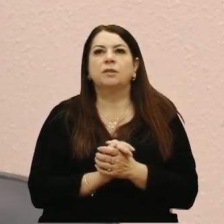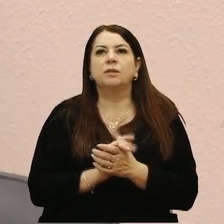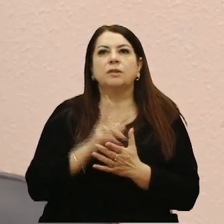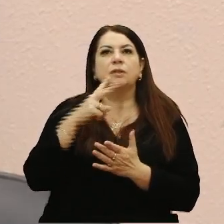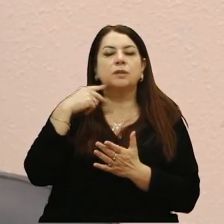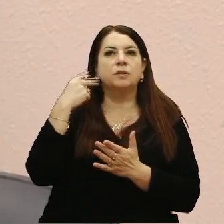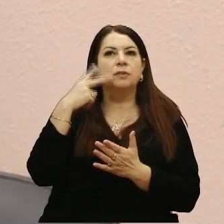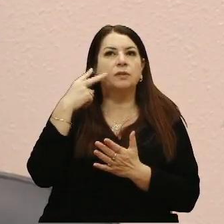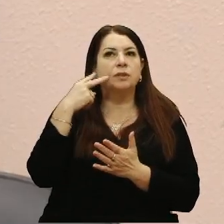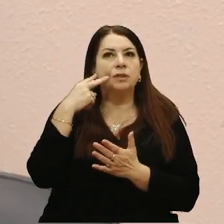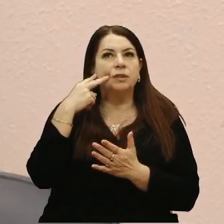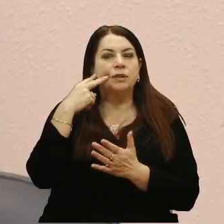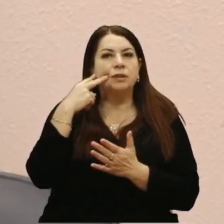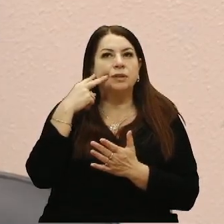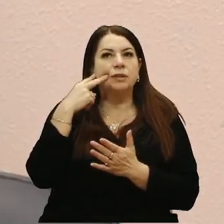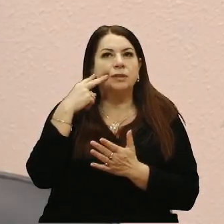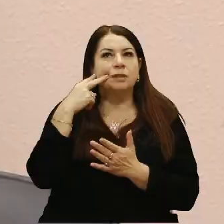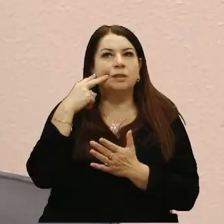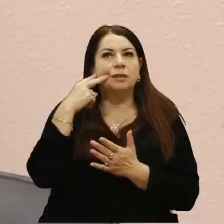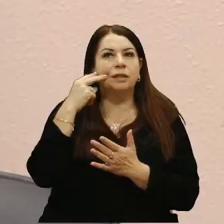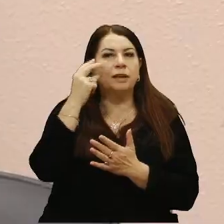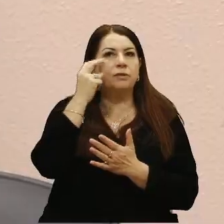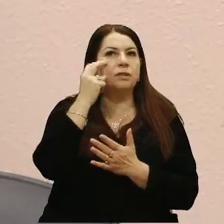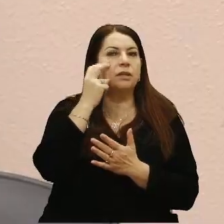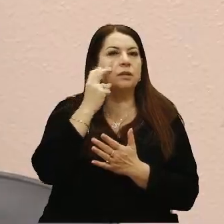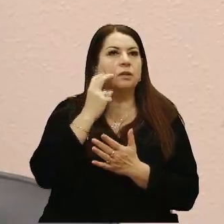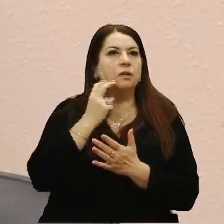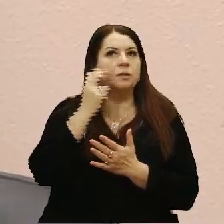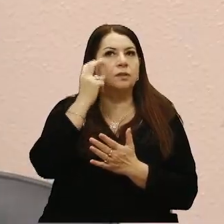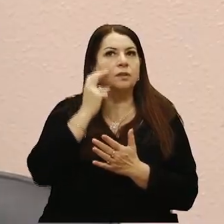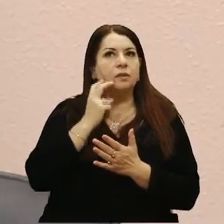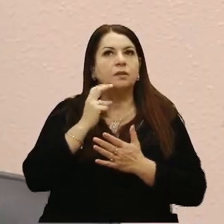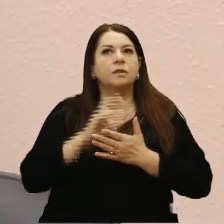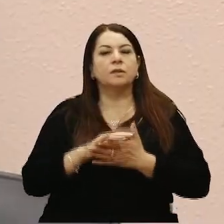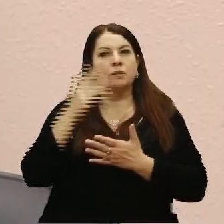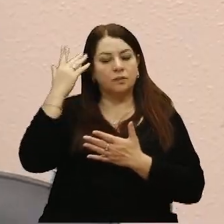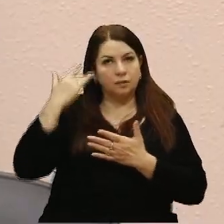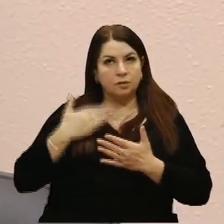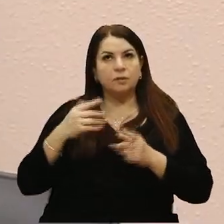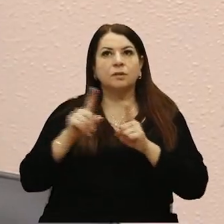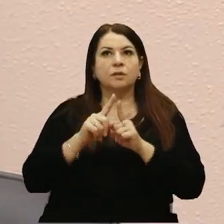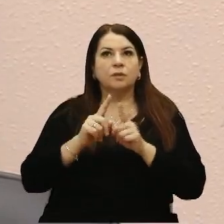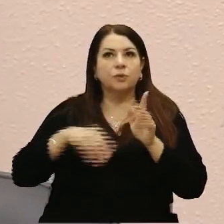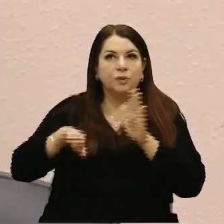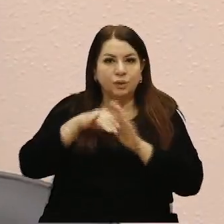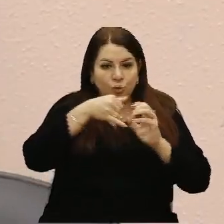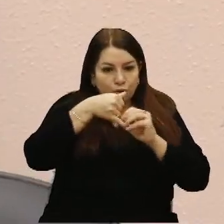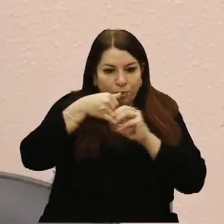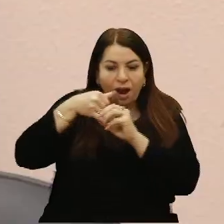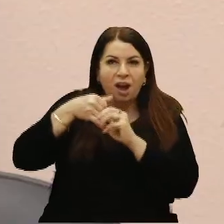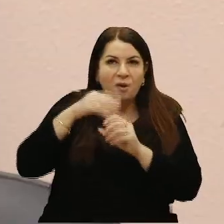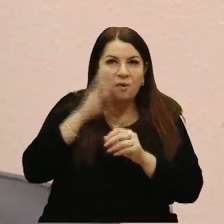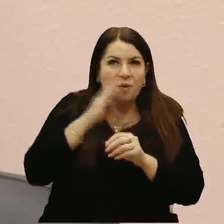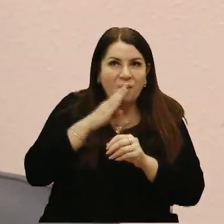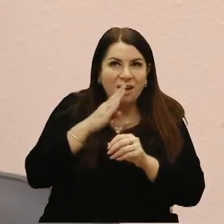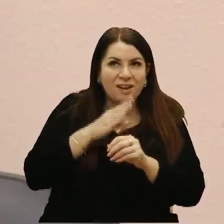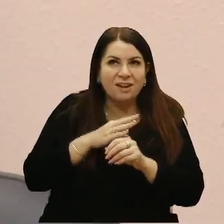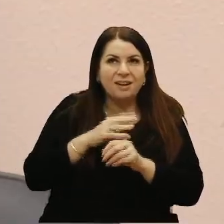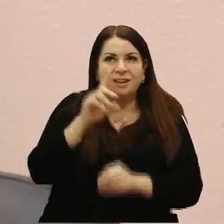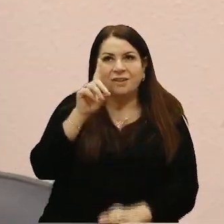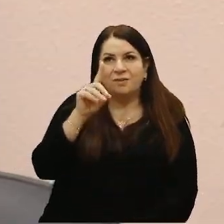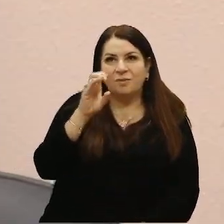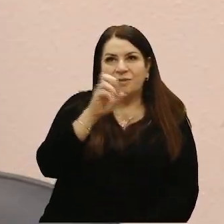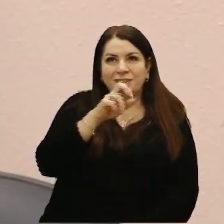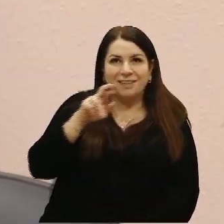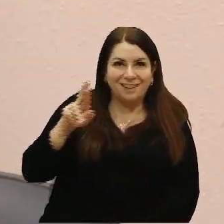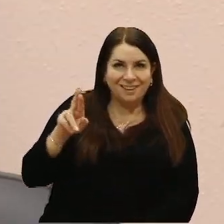vereador Daniel Santos e vereadora Daiane Melo, a quem nós conseguiu o chimarrão de urgência ontem, que é o Denner aqui. Nós